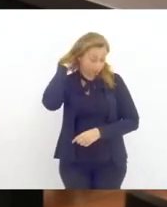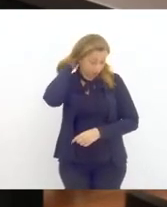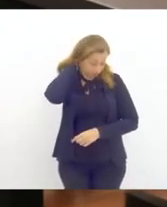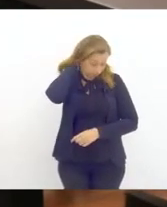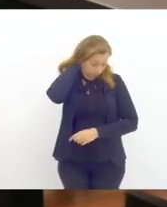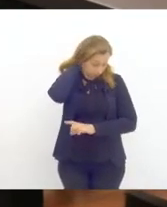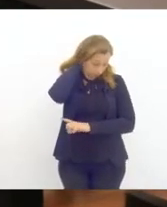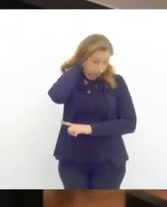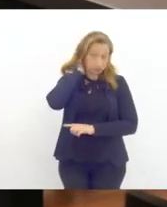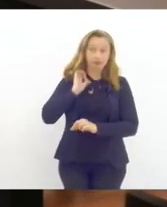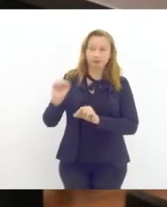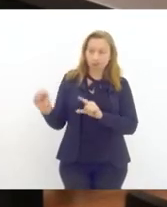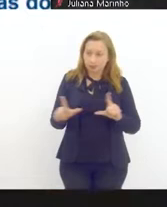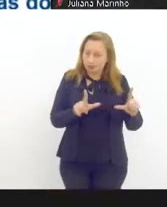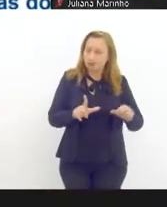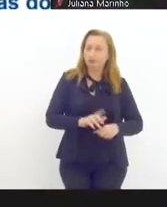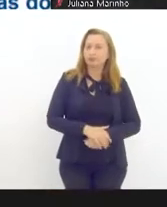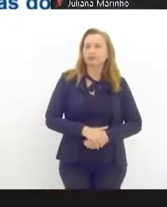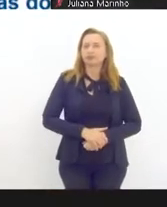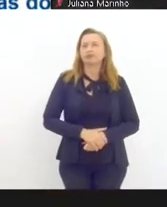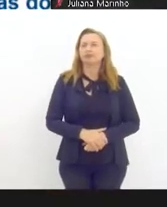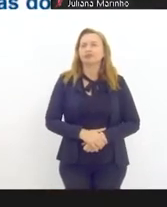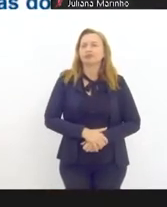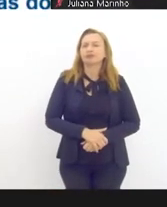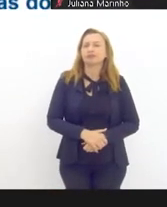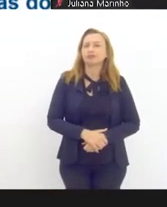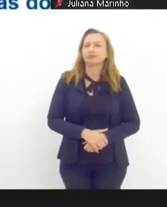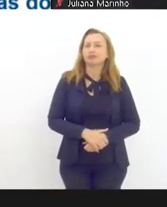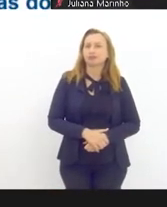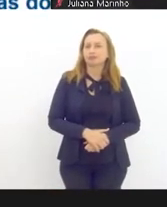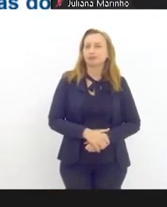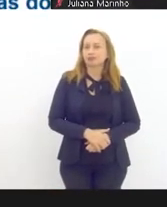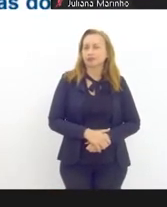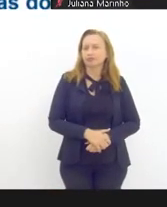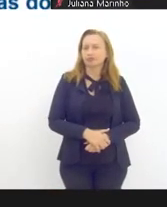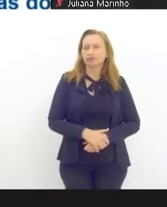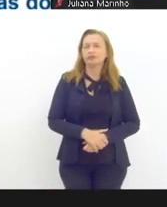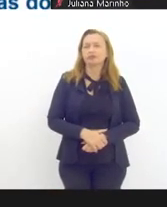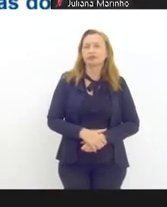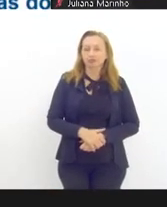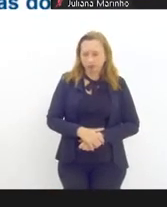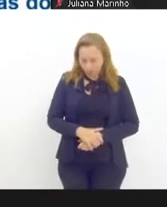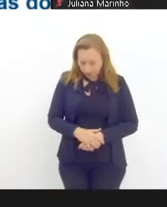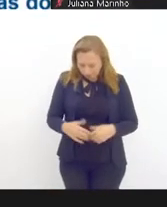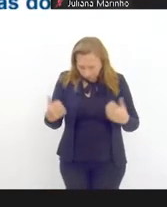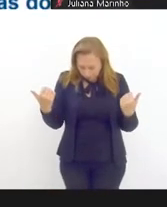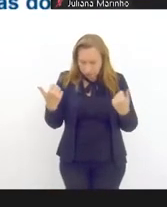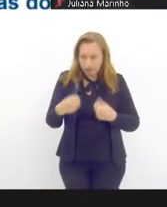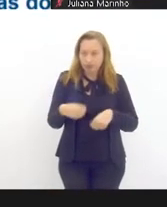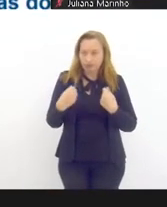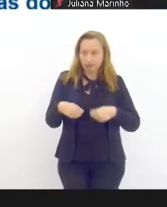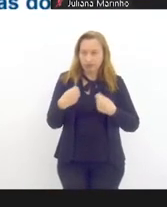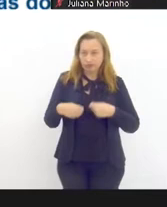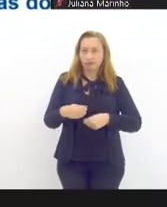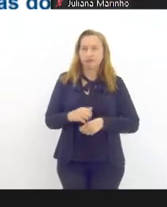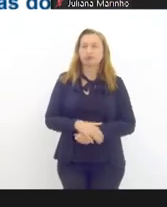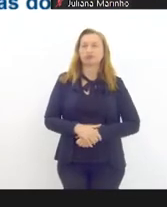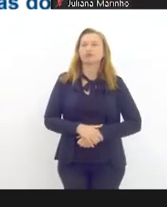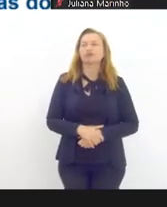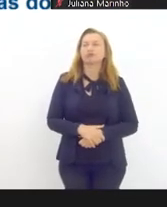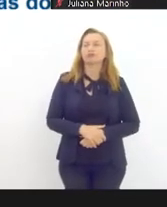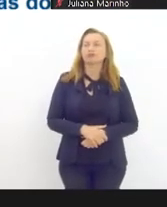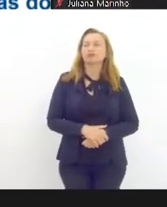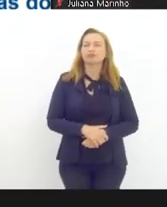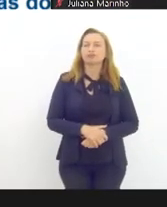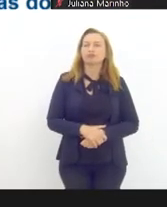pode passar, por favor. Aqui a gente só, mais uma vez, enfatiza a necessidade da SEDUC conseguir